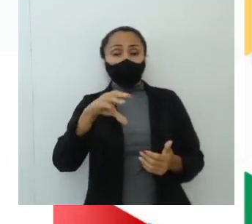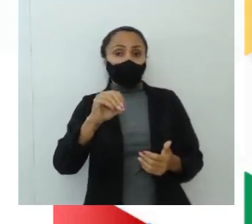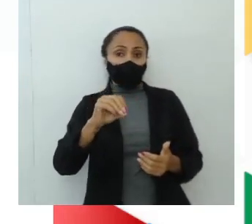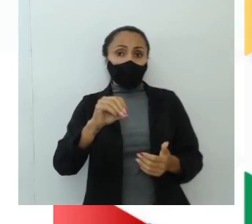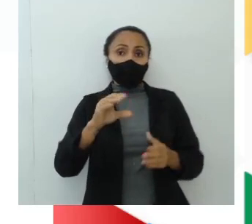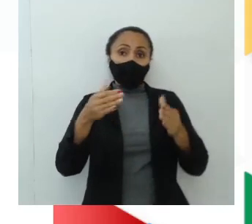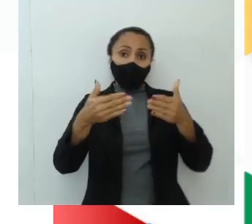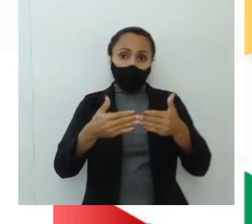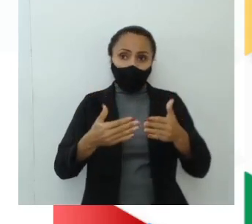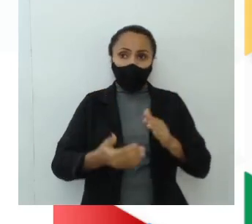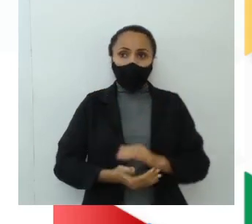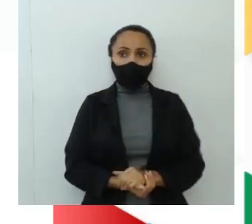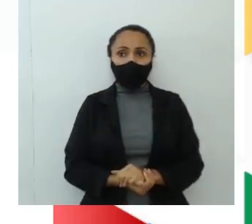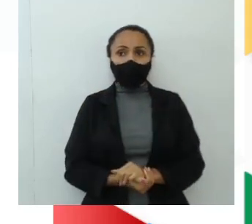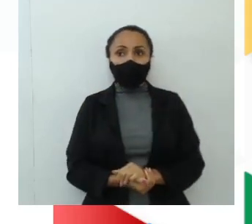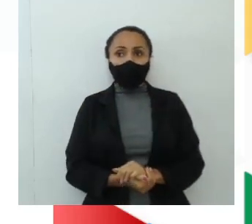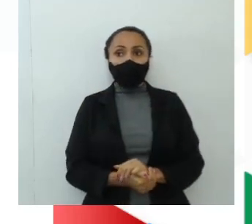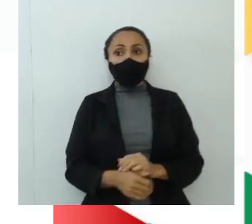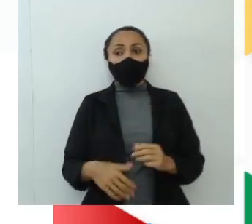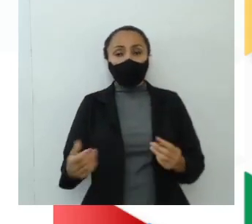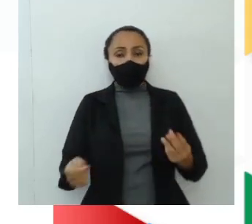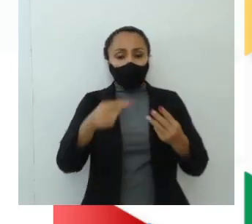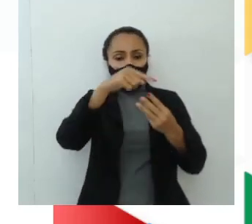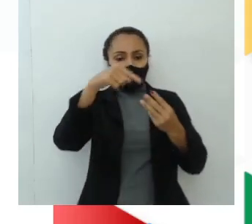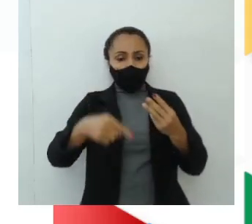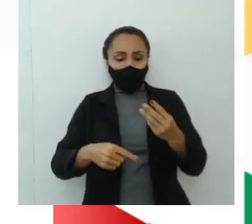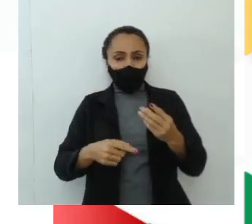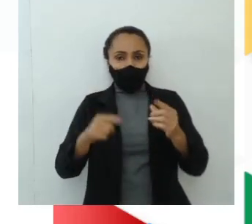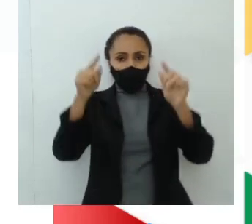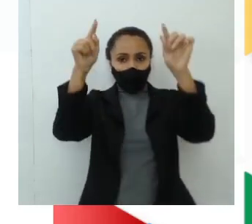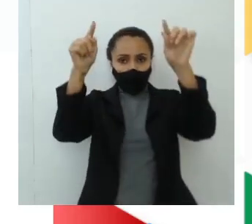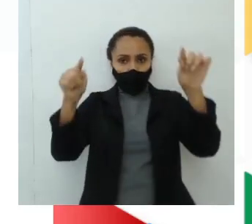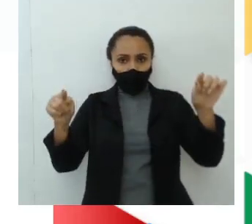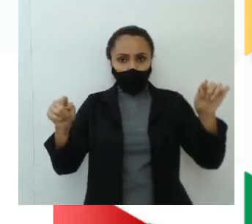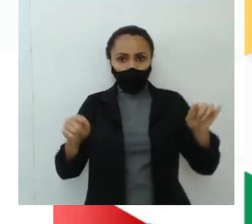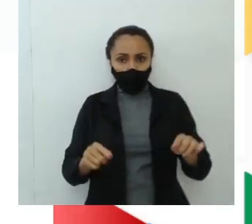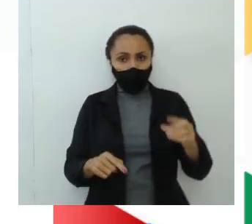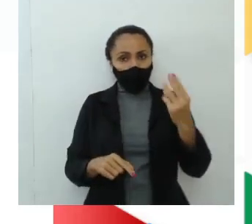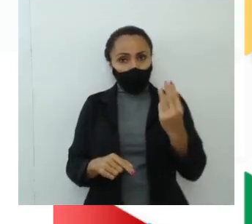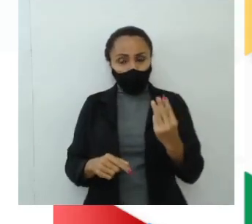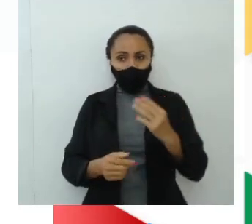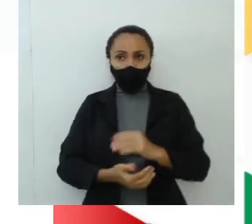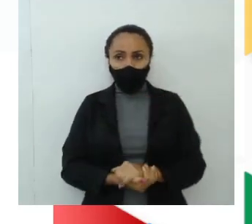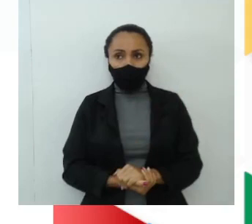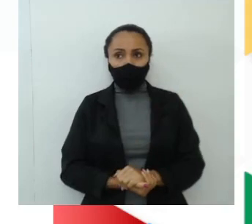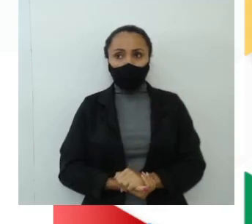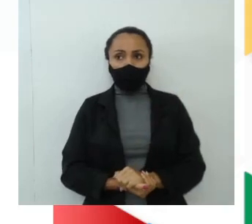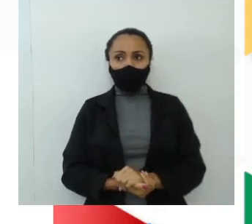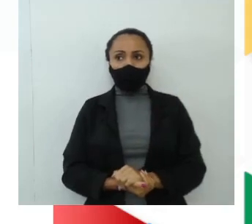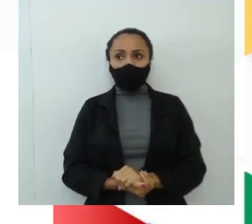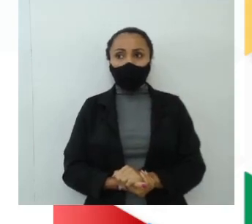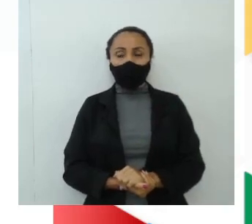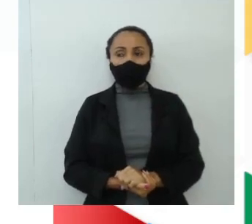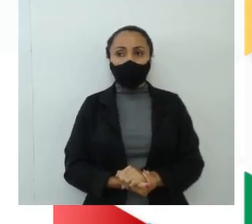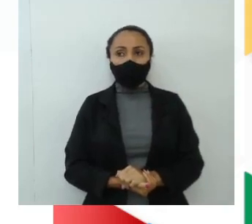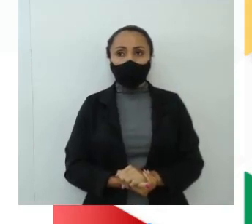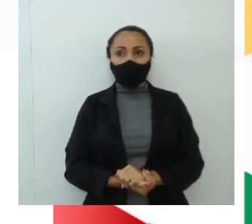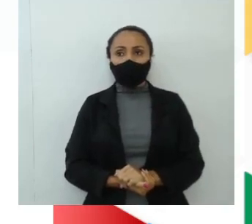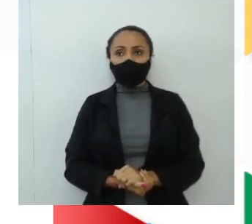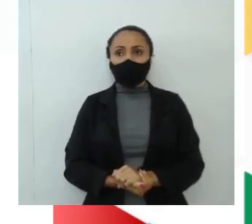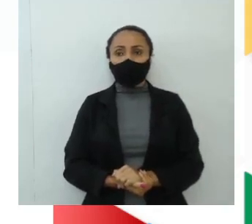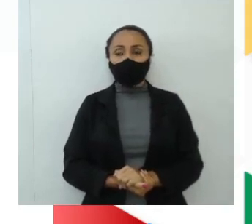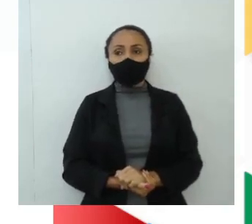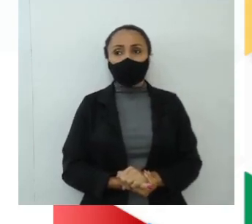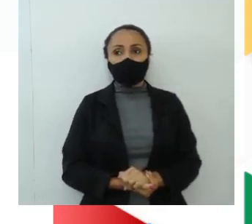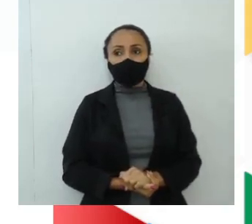que triângulo? Porque tem três lados e ângulos. Então, três, tá? Triângulo, bem simples assim. Nomenclatura